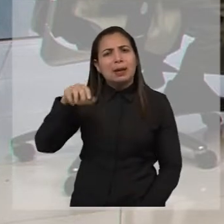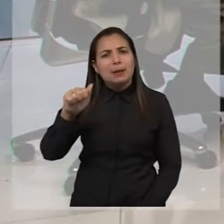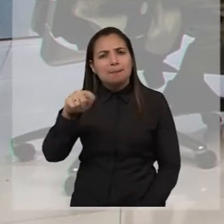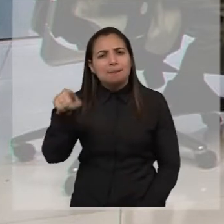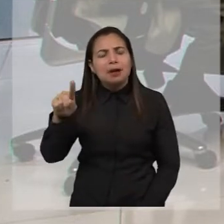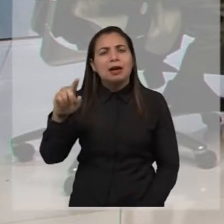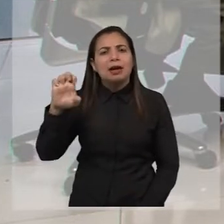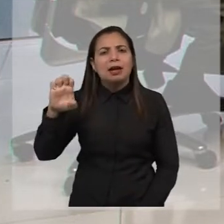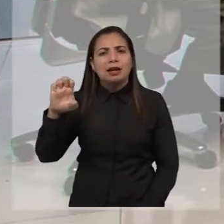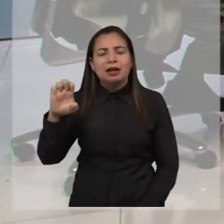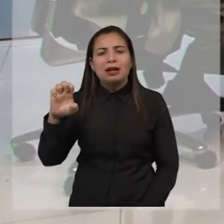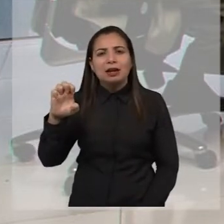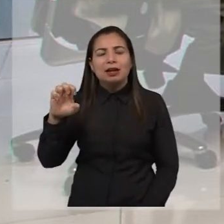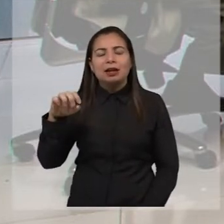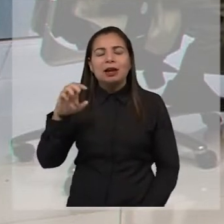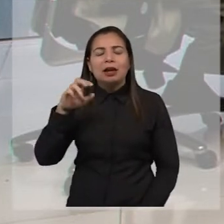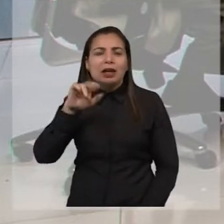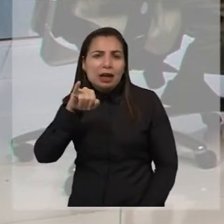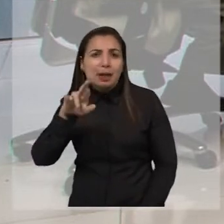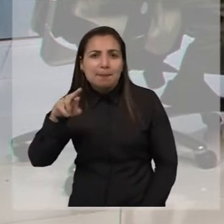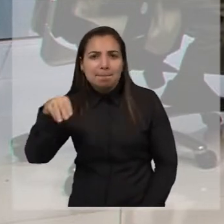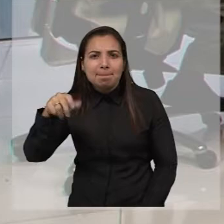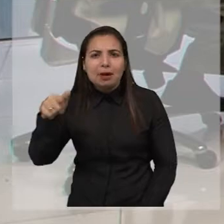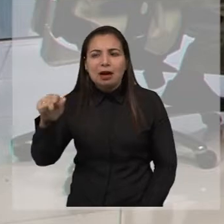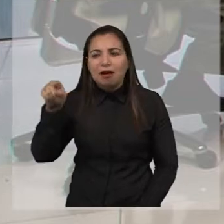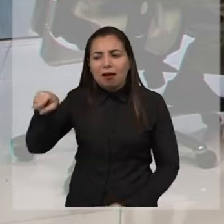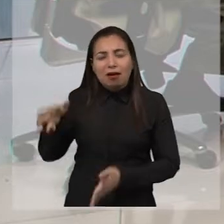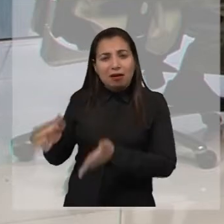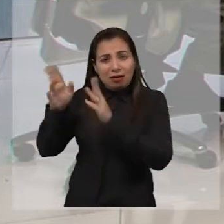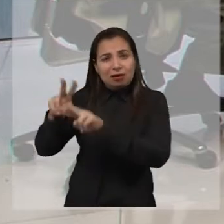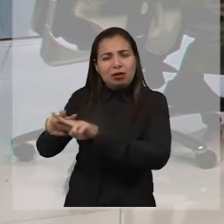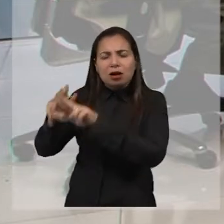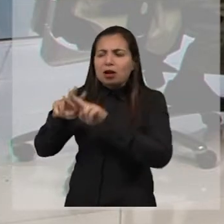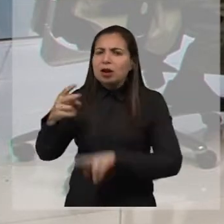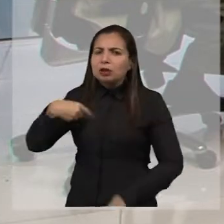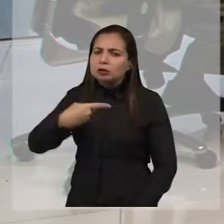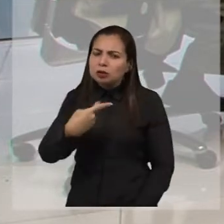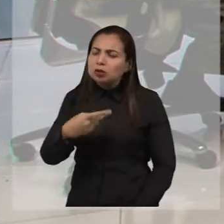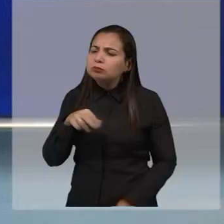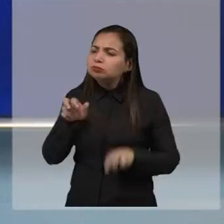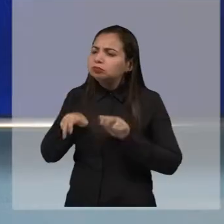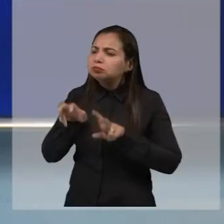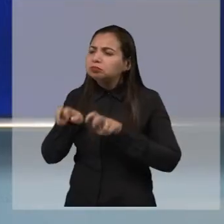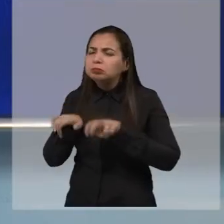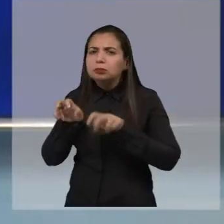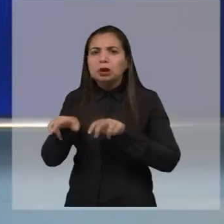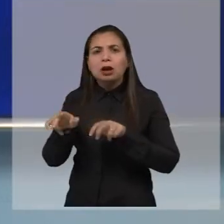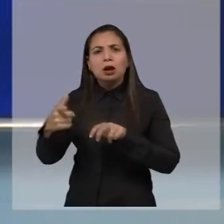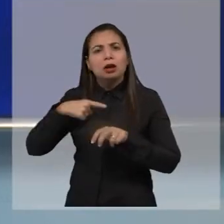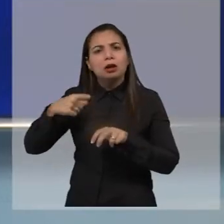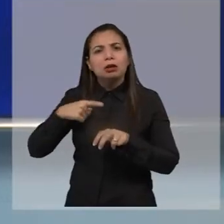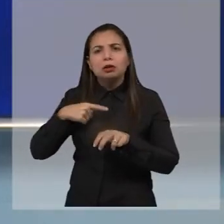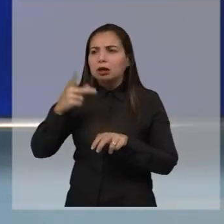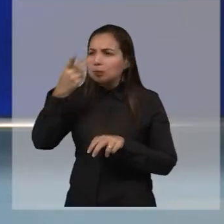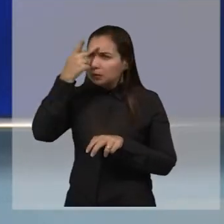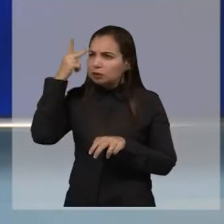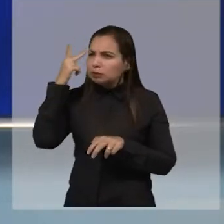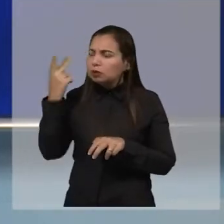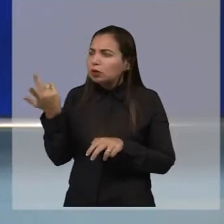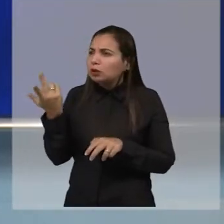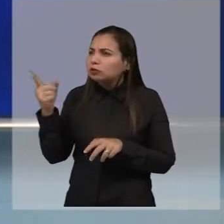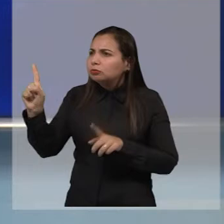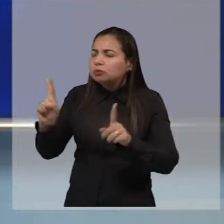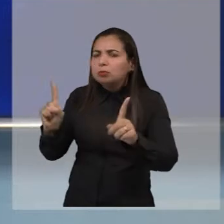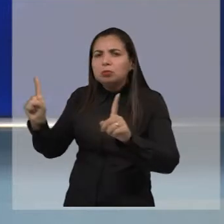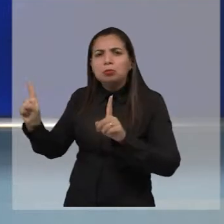é? Me ajude aí. CPPL 5, Sobreira de Amorim. Sobreira de Amorim. Sobreira de Amorim, E a forma como a gente foi tratado no próprio